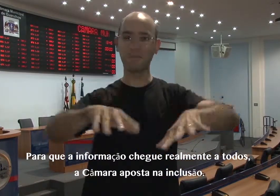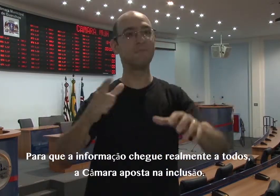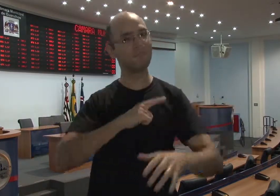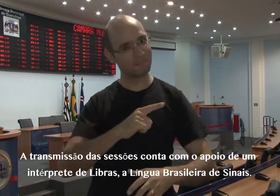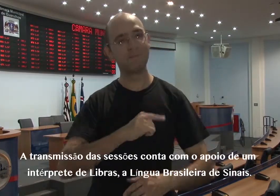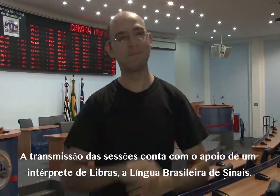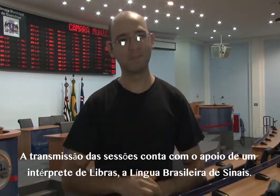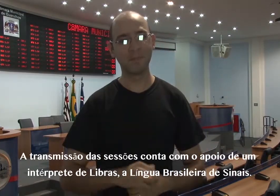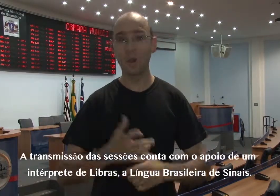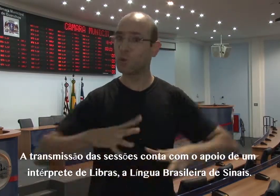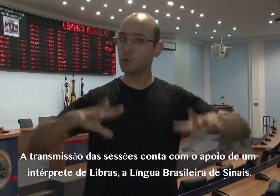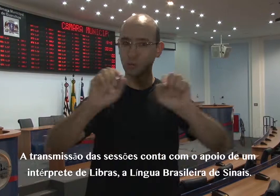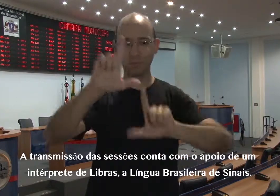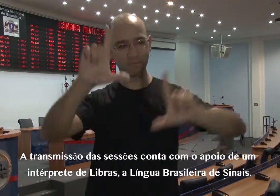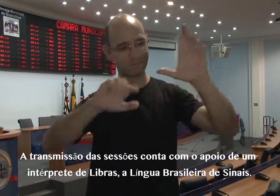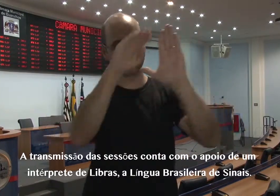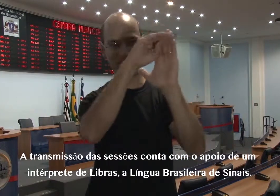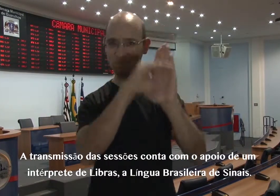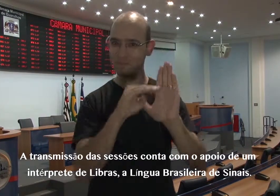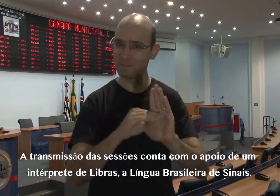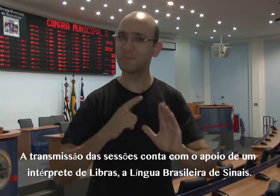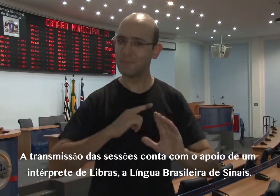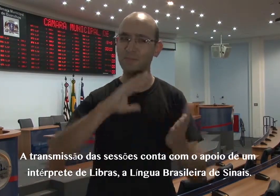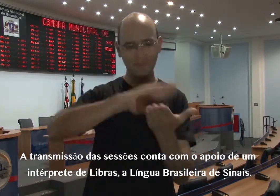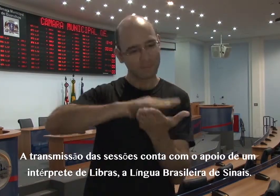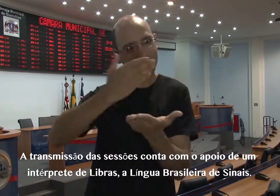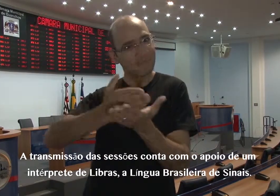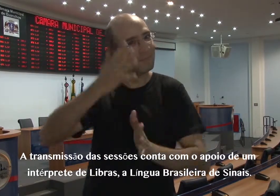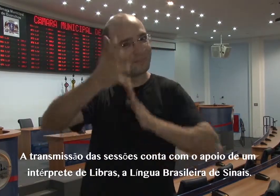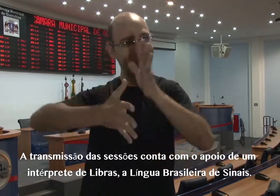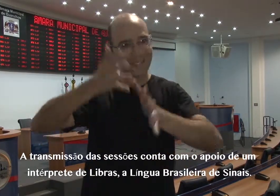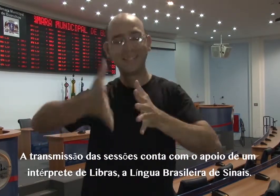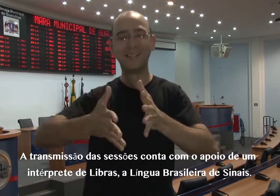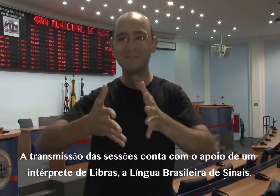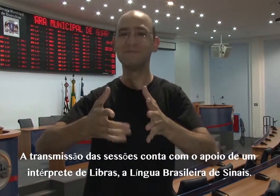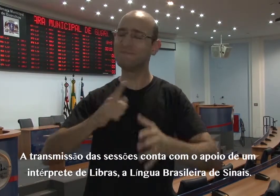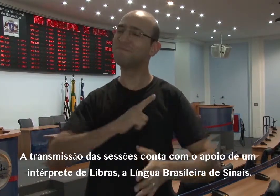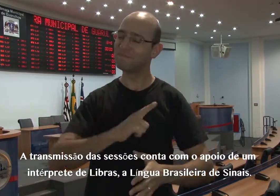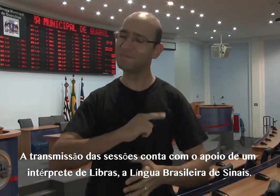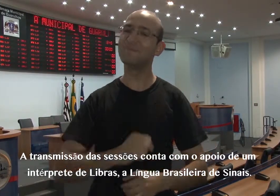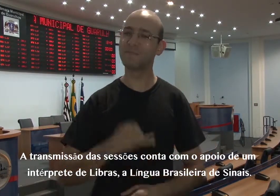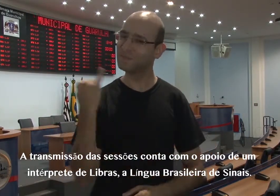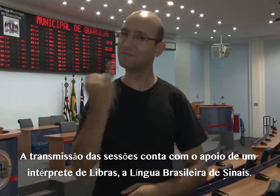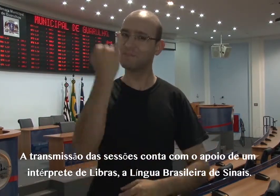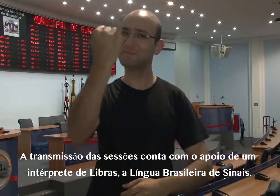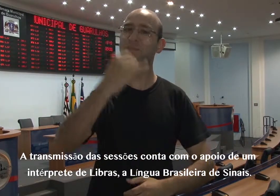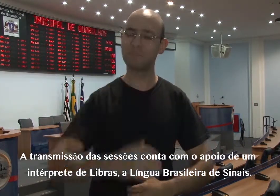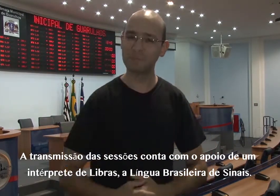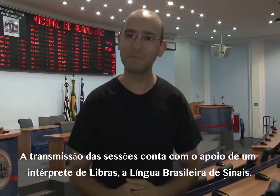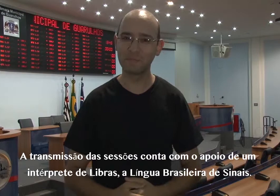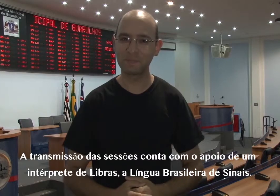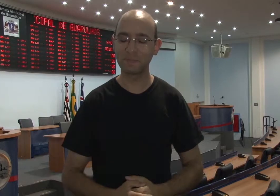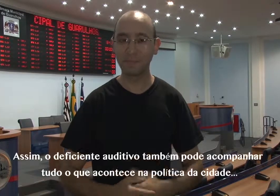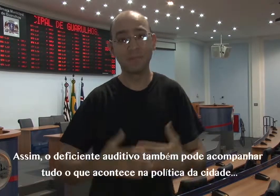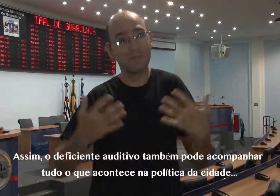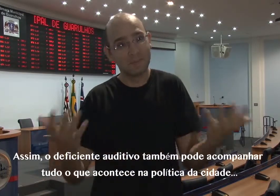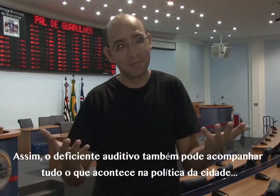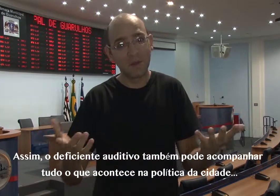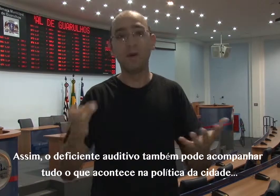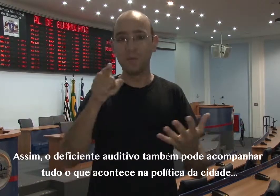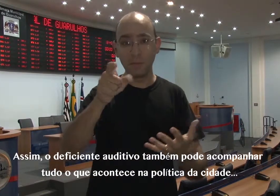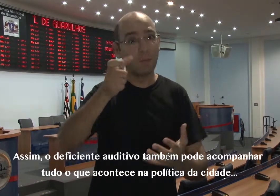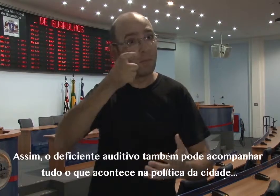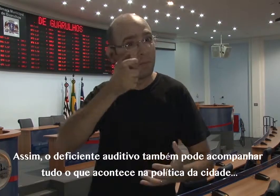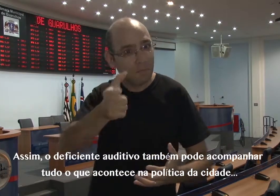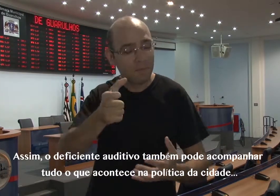inclusão. A transmissão das sessões conta com o apoio de um intérprete de Libras, a língua brasileira de sinais.